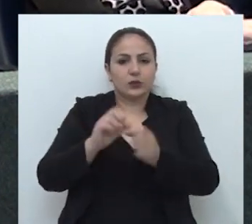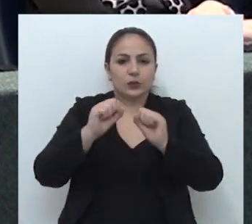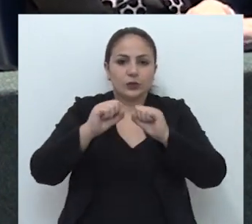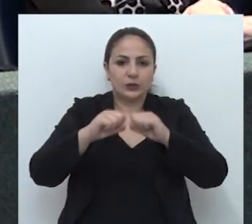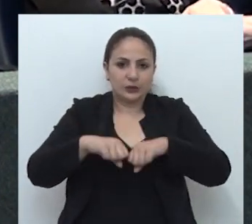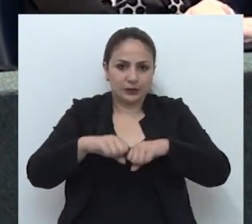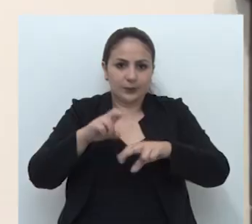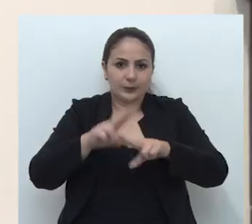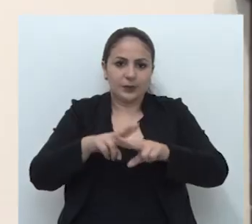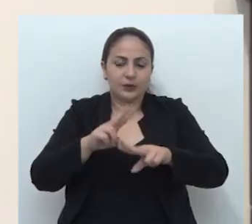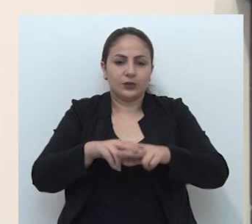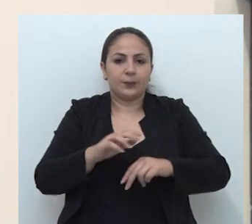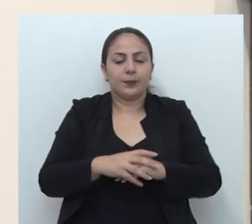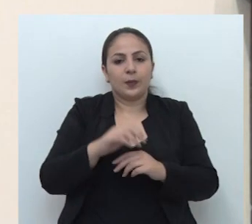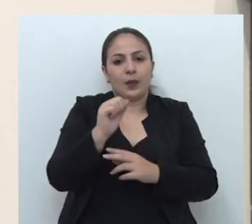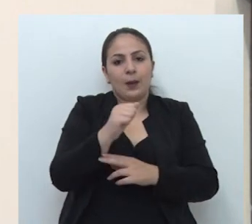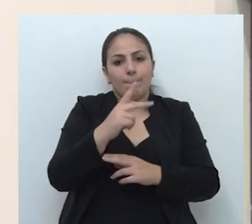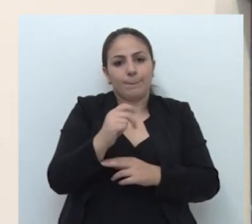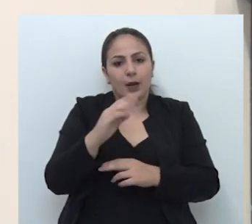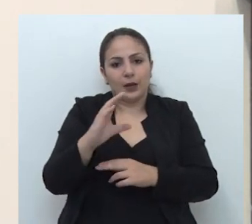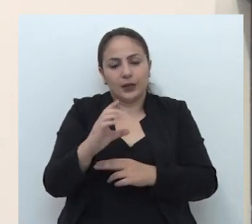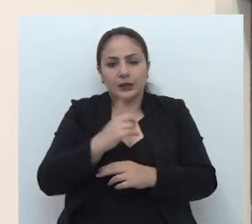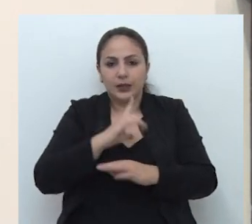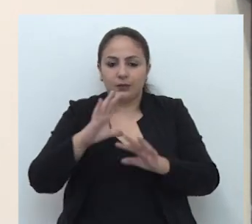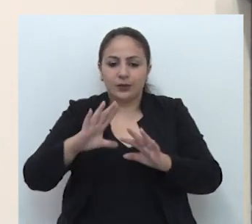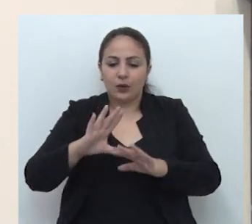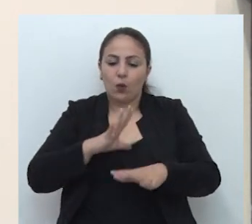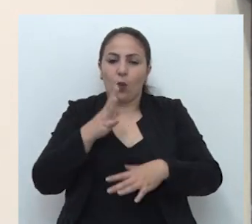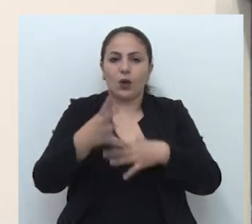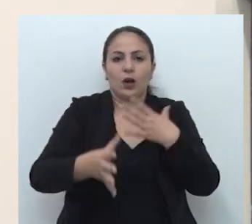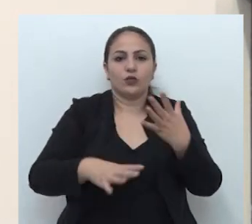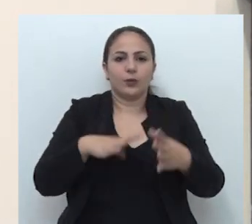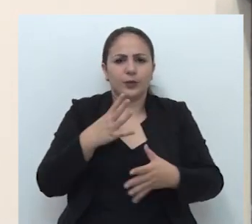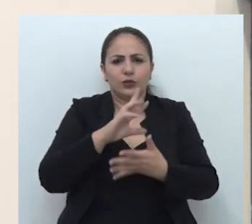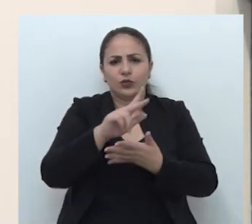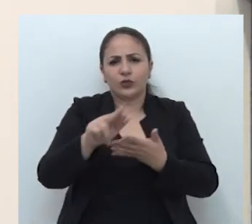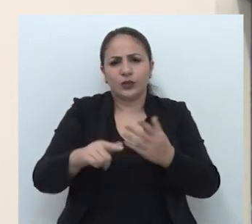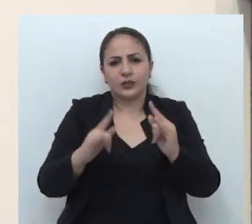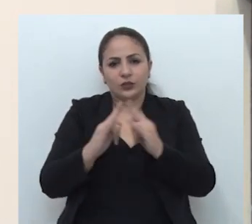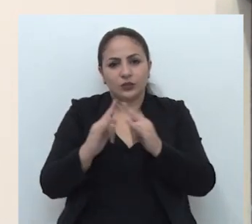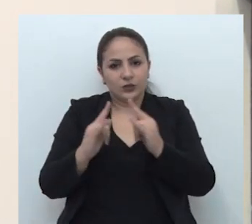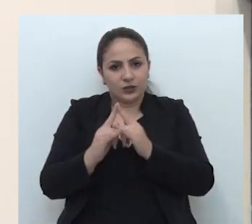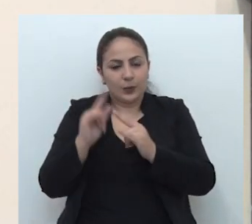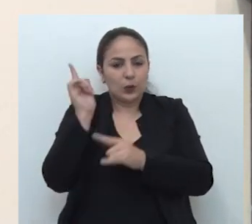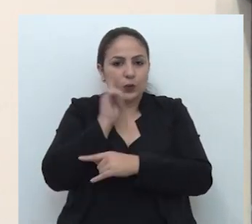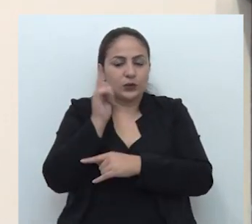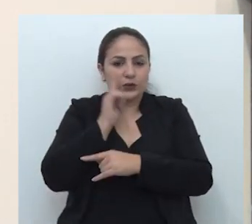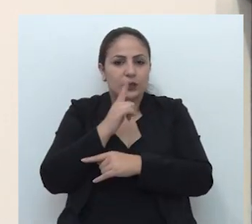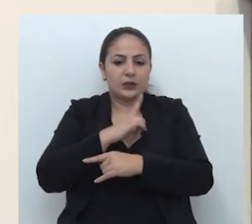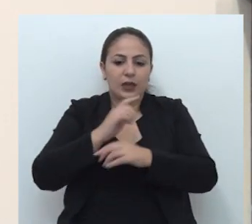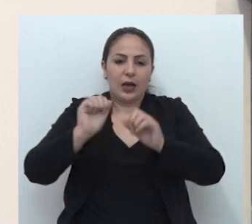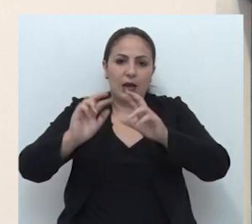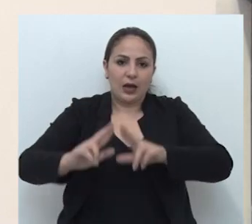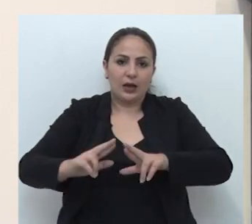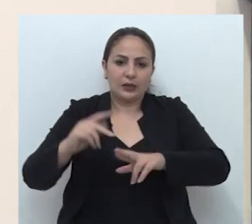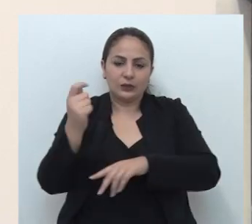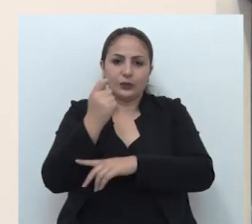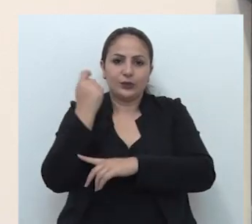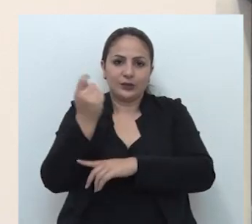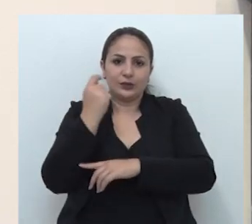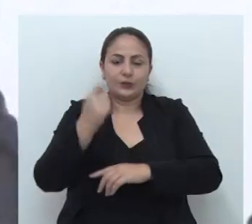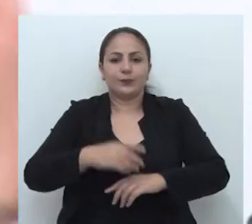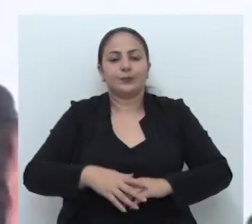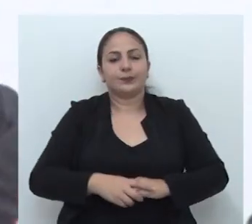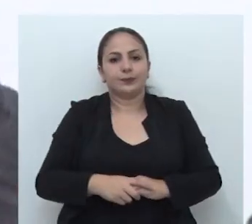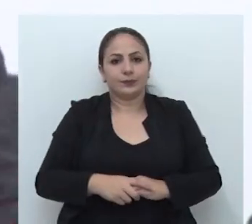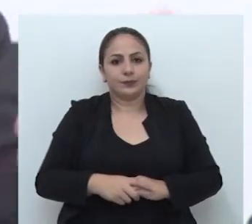sistema prisional, a APAC conta com o encorajamento de várias instituições para ganhar terreno no Rio Grande do